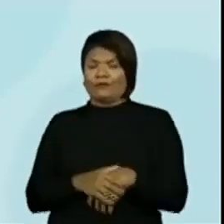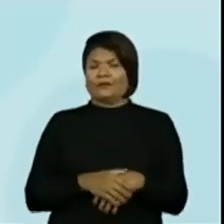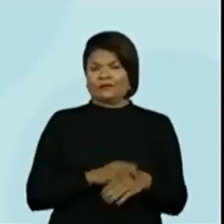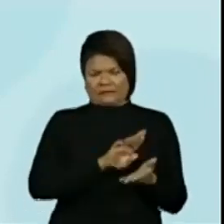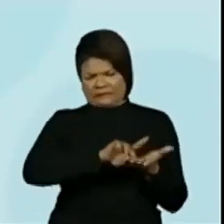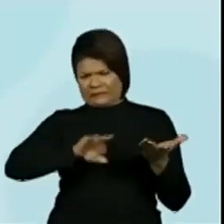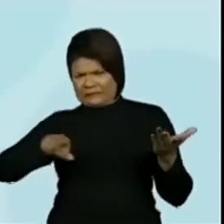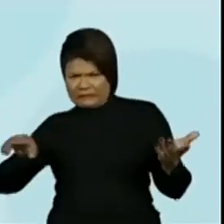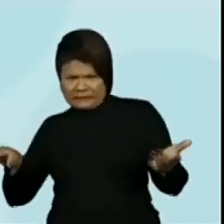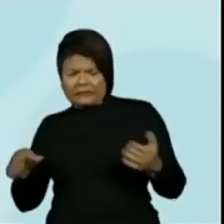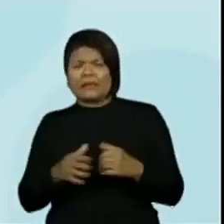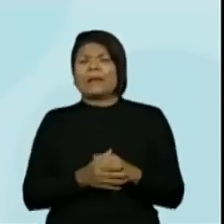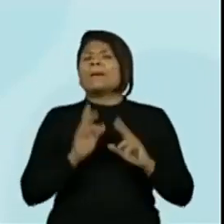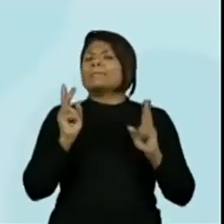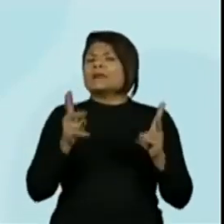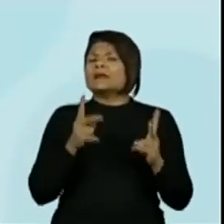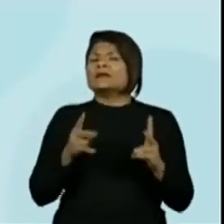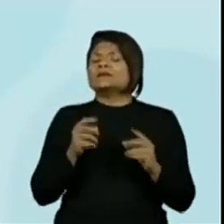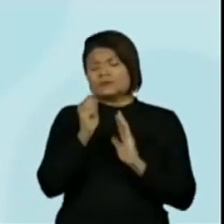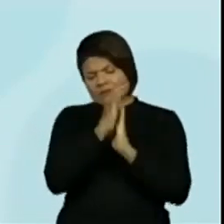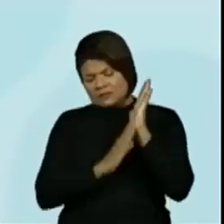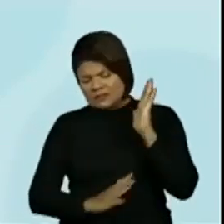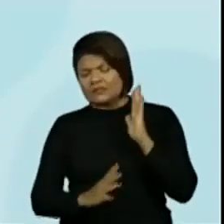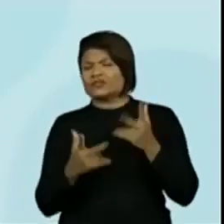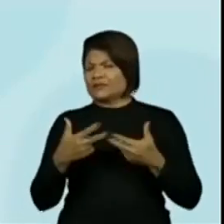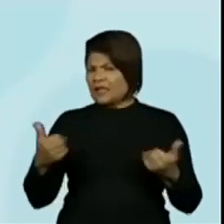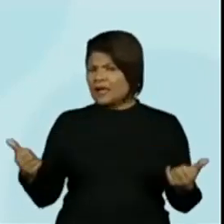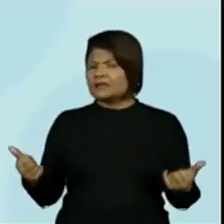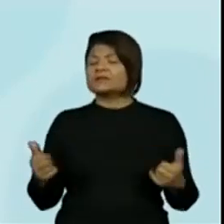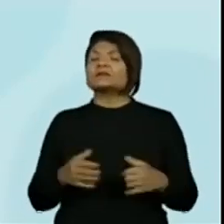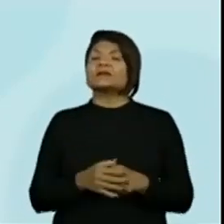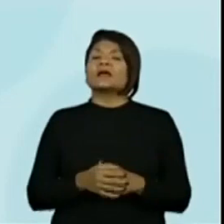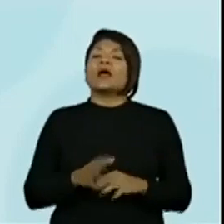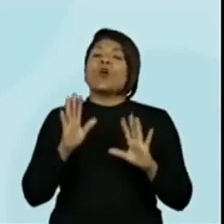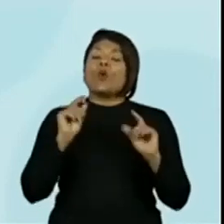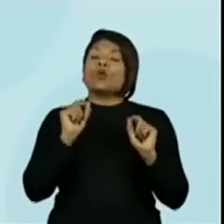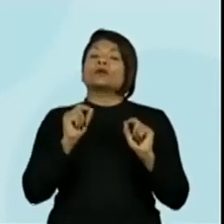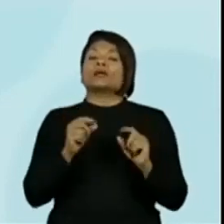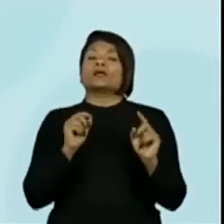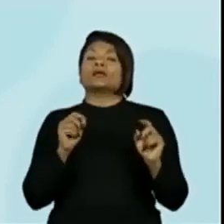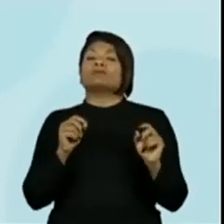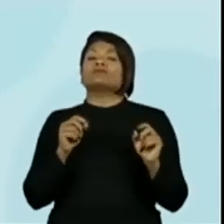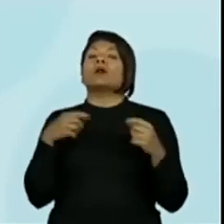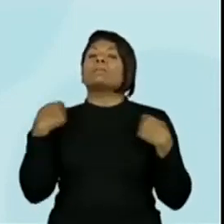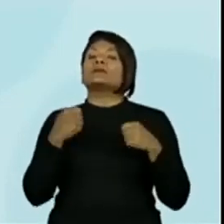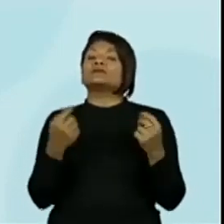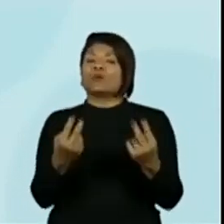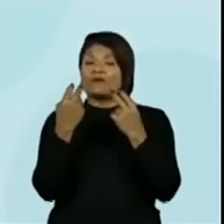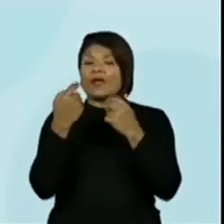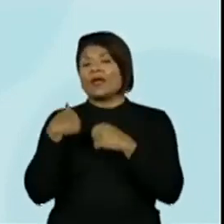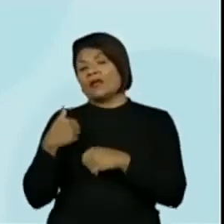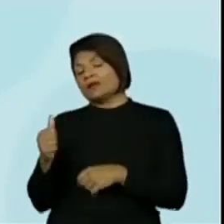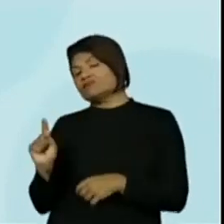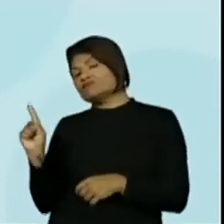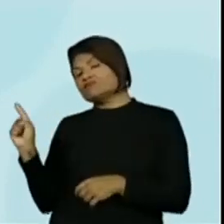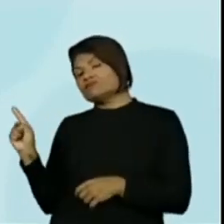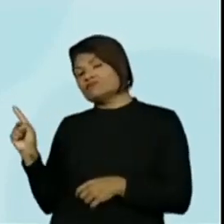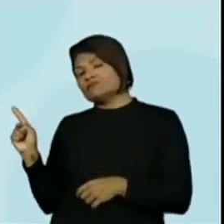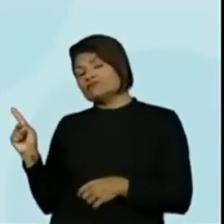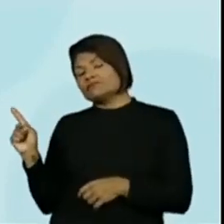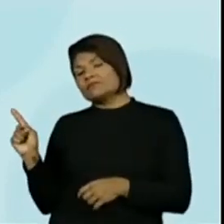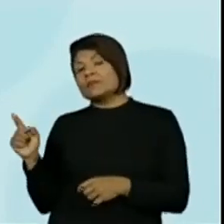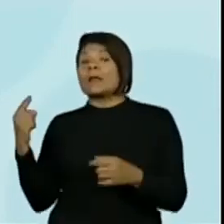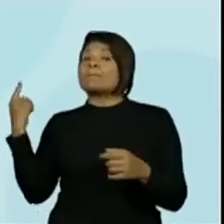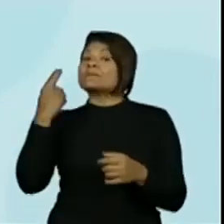SARESP, mesmo as AAPs, olha só, o que eu preciso observar numa situação como essa? Então,